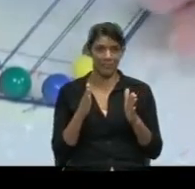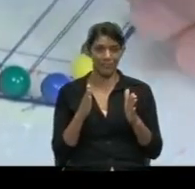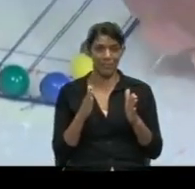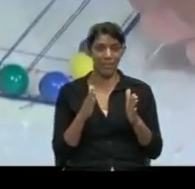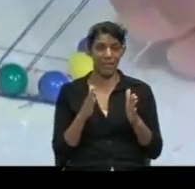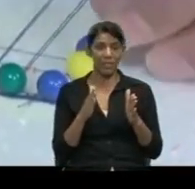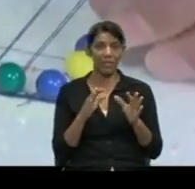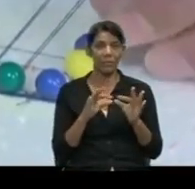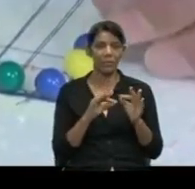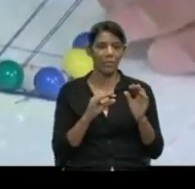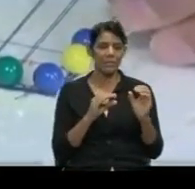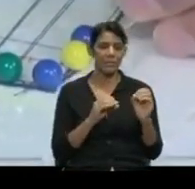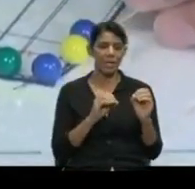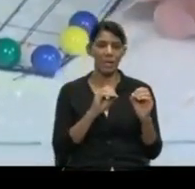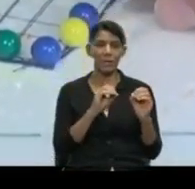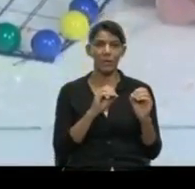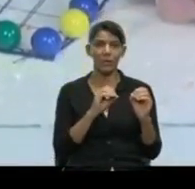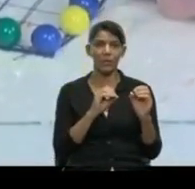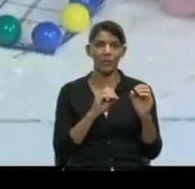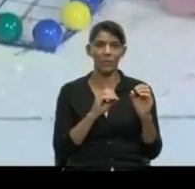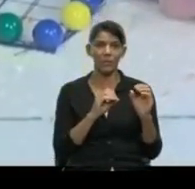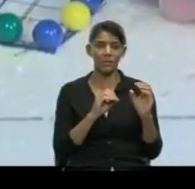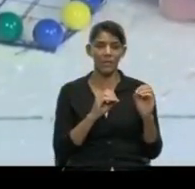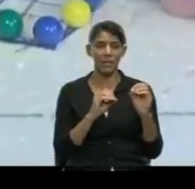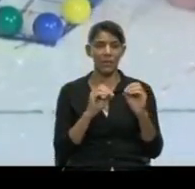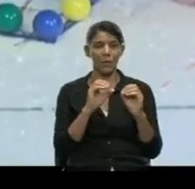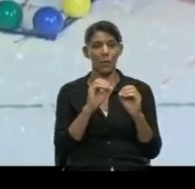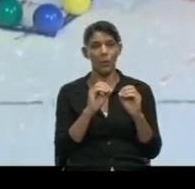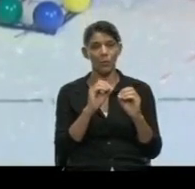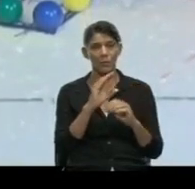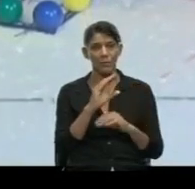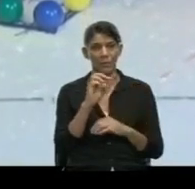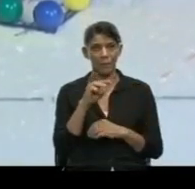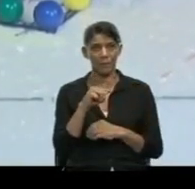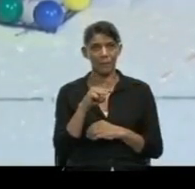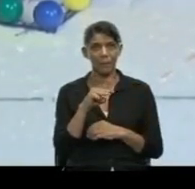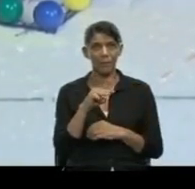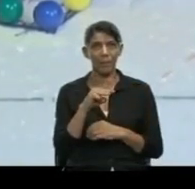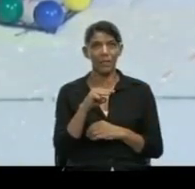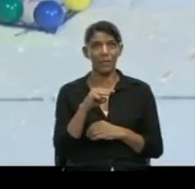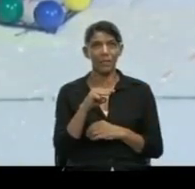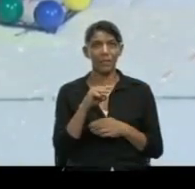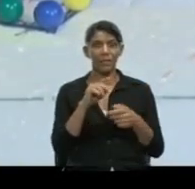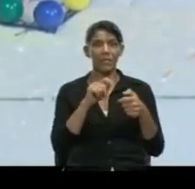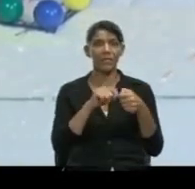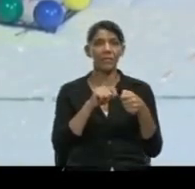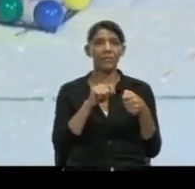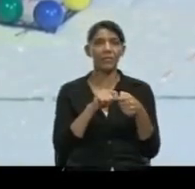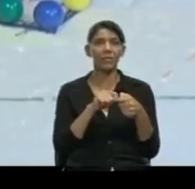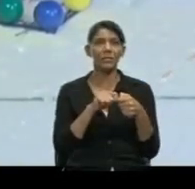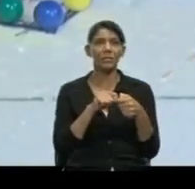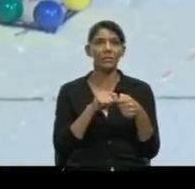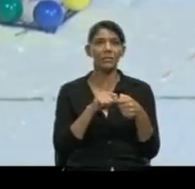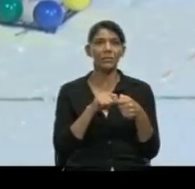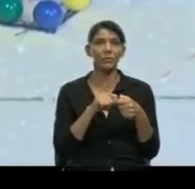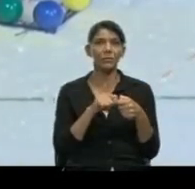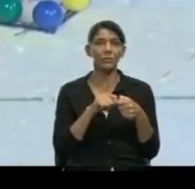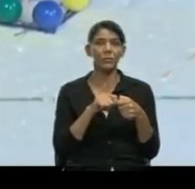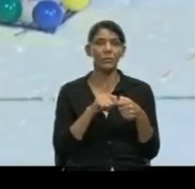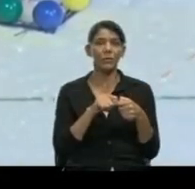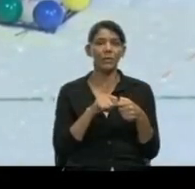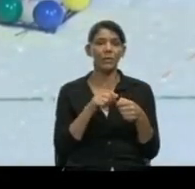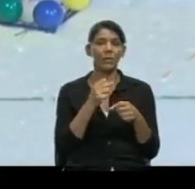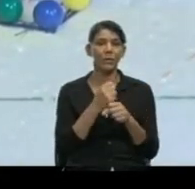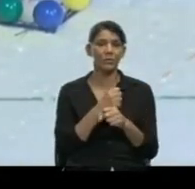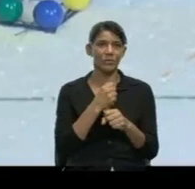Então, eu puxo 0,8 centímetros aqui, 0,8 centímetros aqui e faço a minha